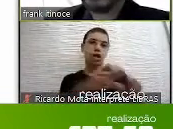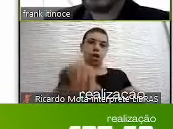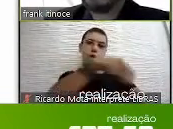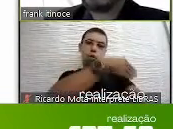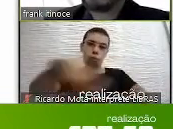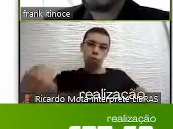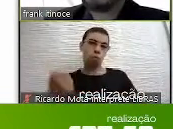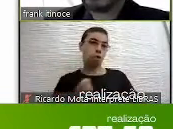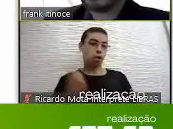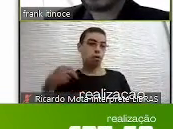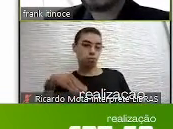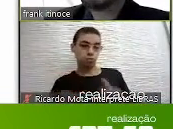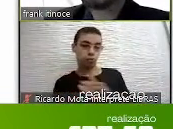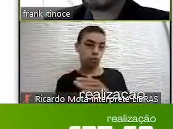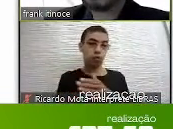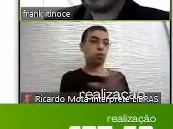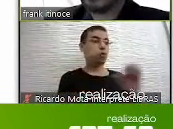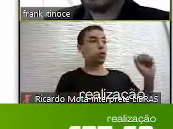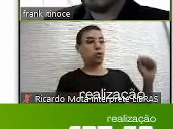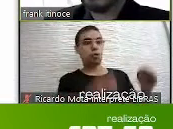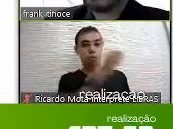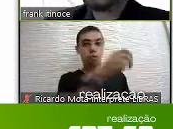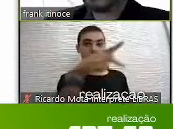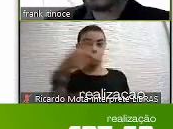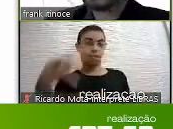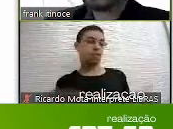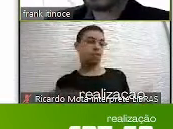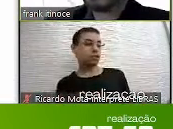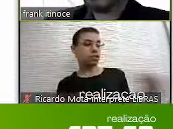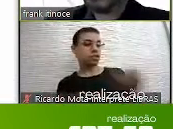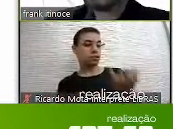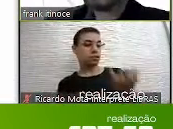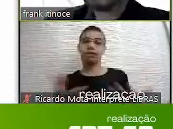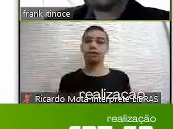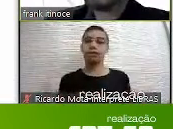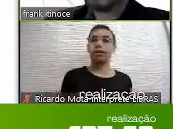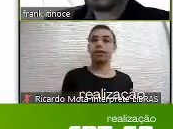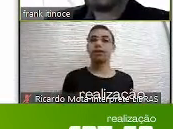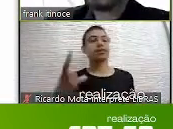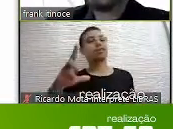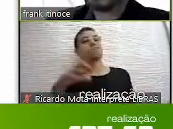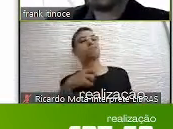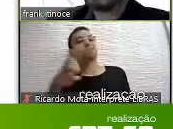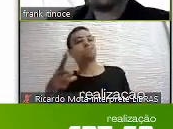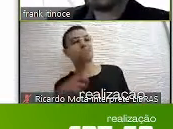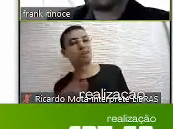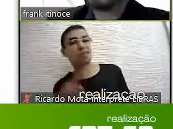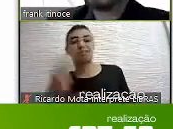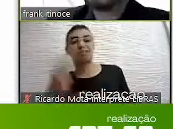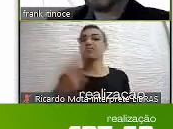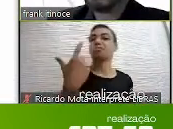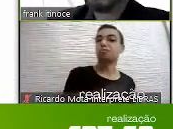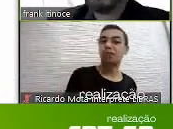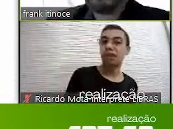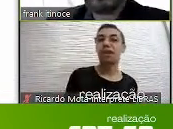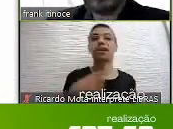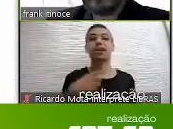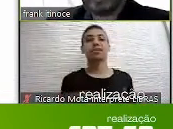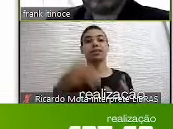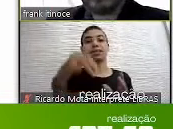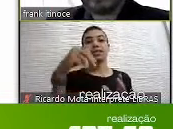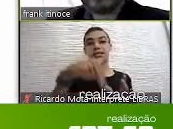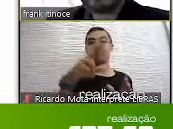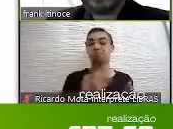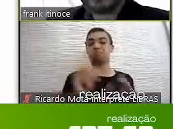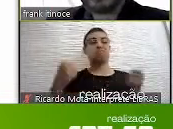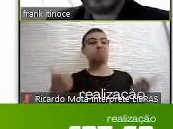prédio tem regularização, no caso aqui, né? Ele tem regularização, a situação está vigente, vale até quando. Ou ele